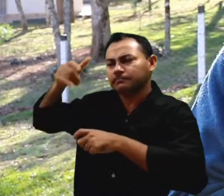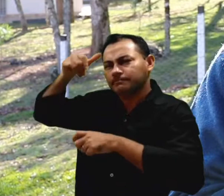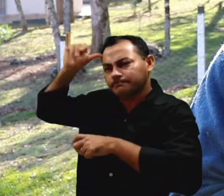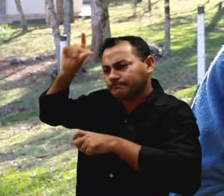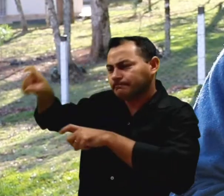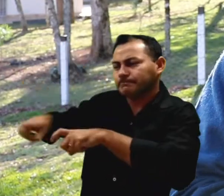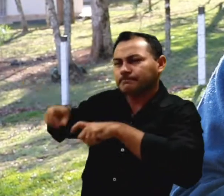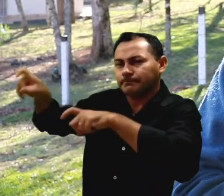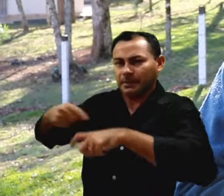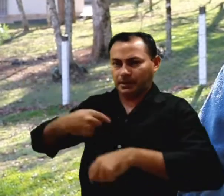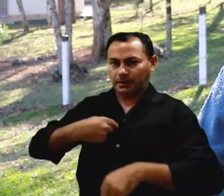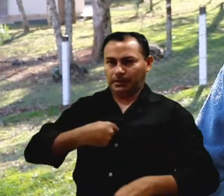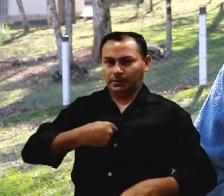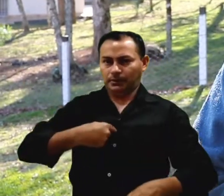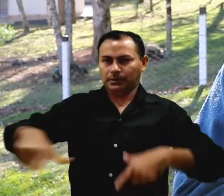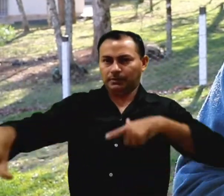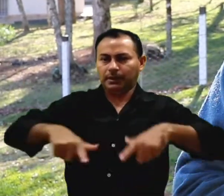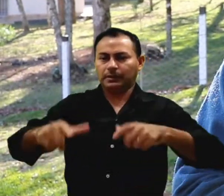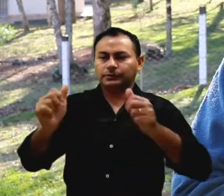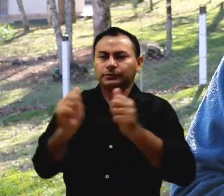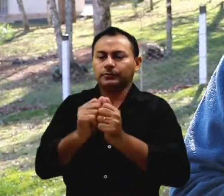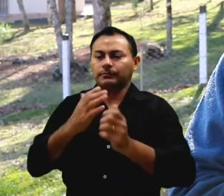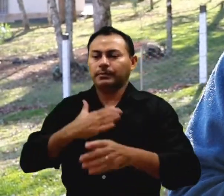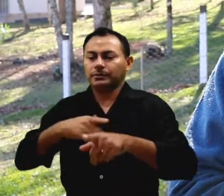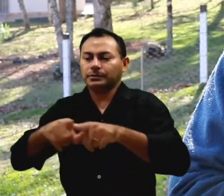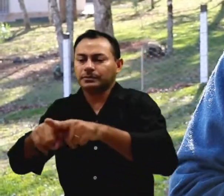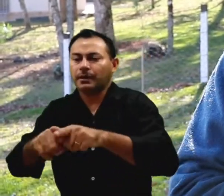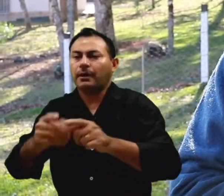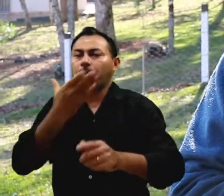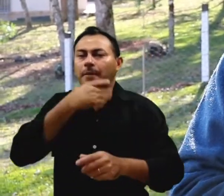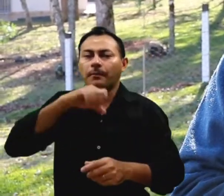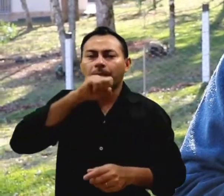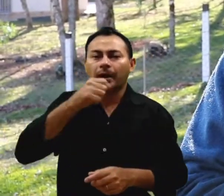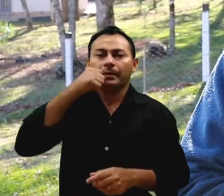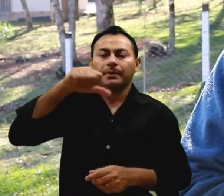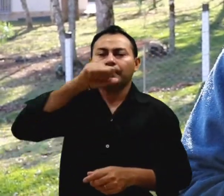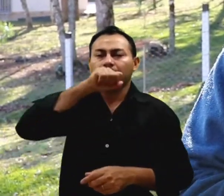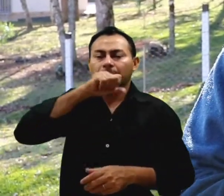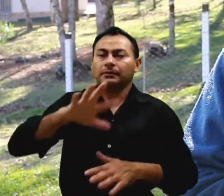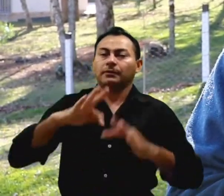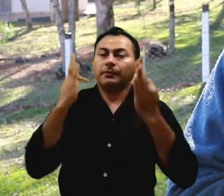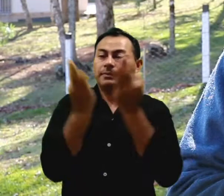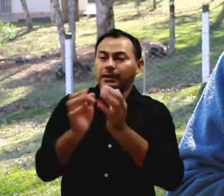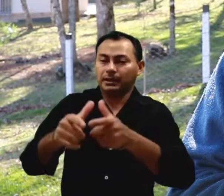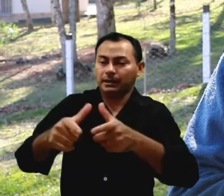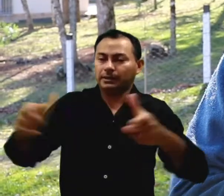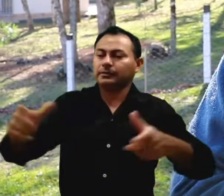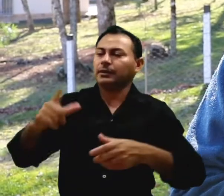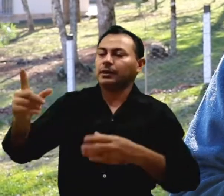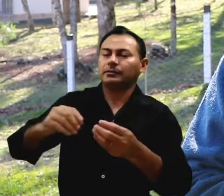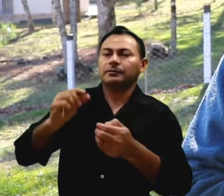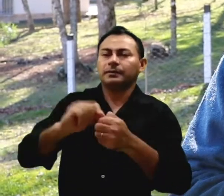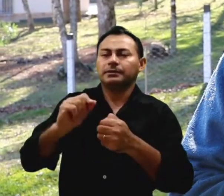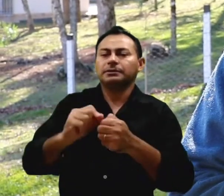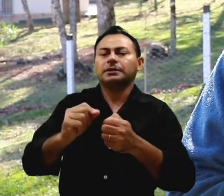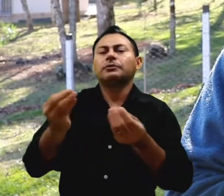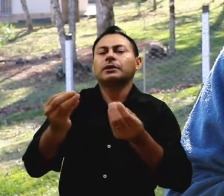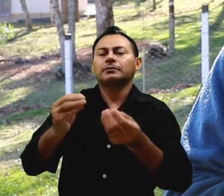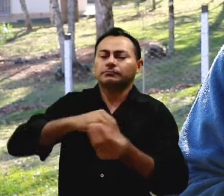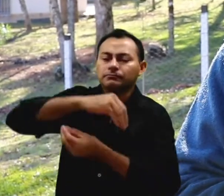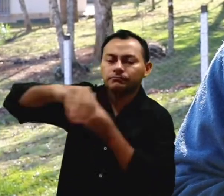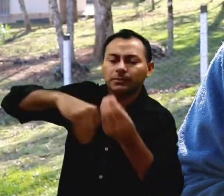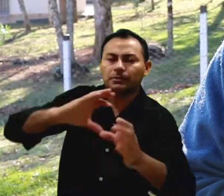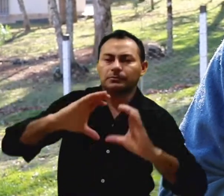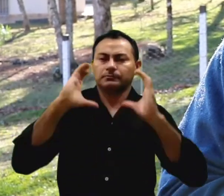meus irmãos, junto com meu pai, minha mãe, minha avó, uma família grande. E lá nós nos envolvíamos muito com a